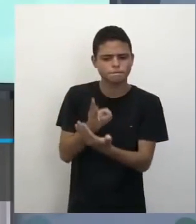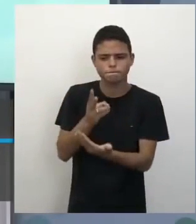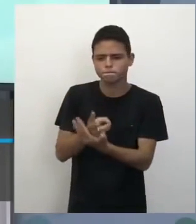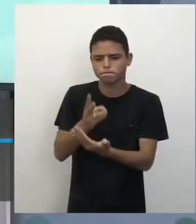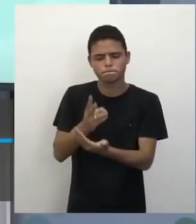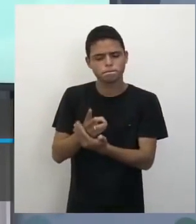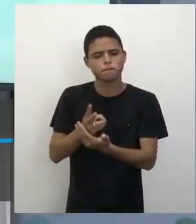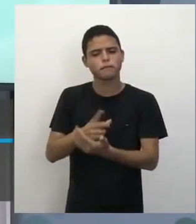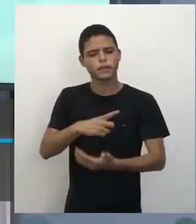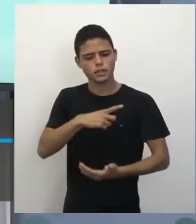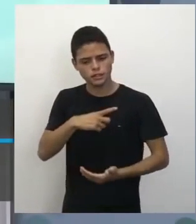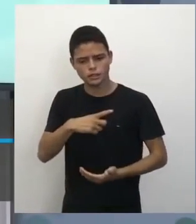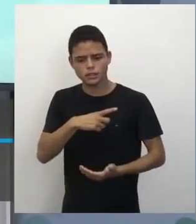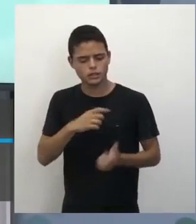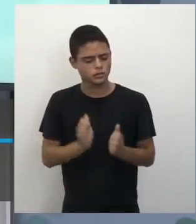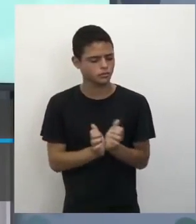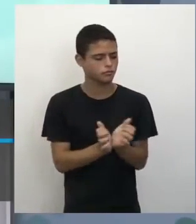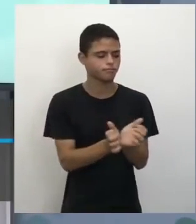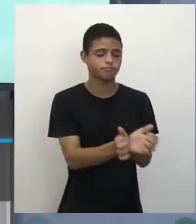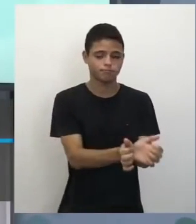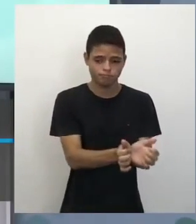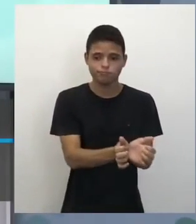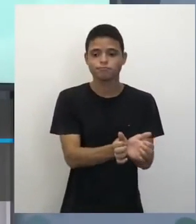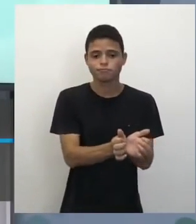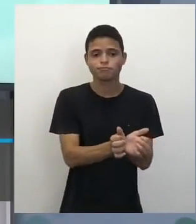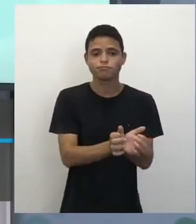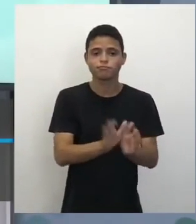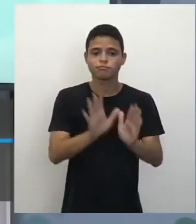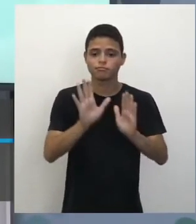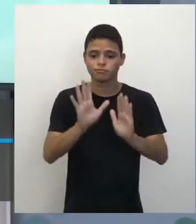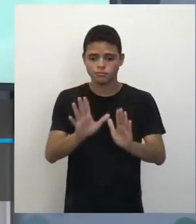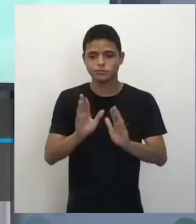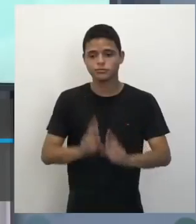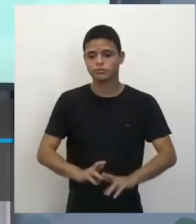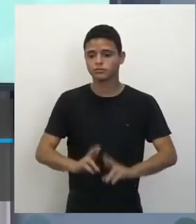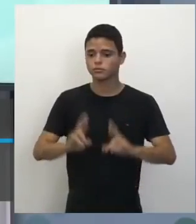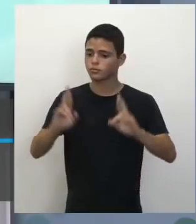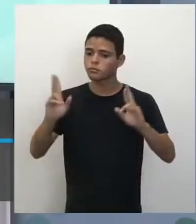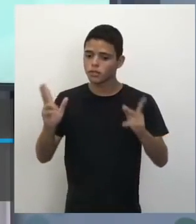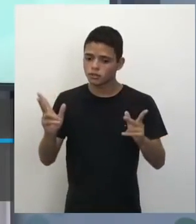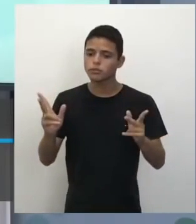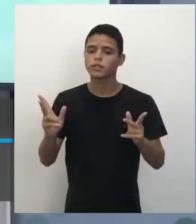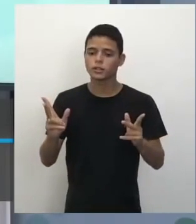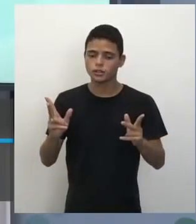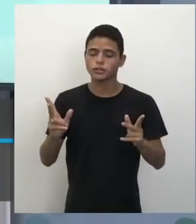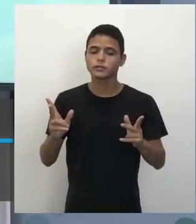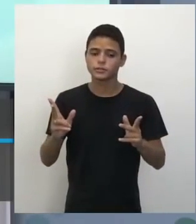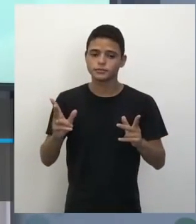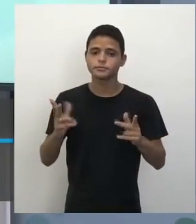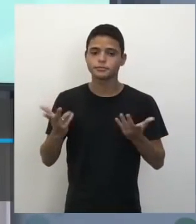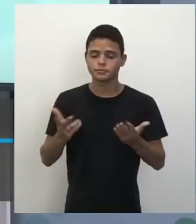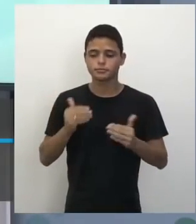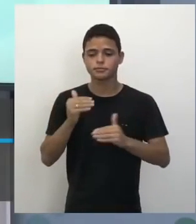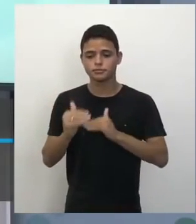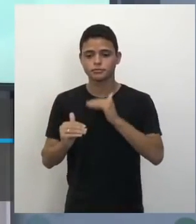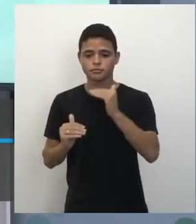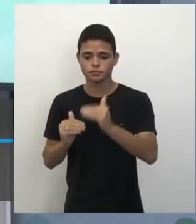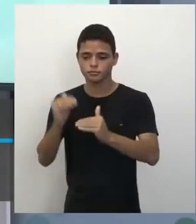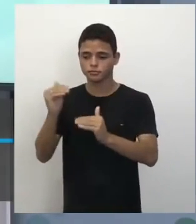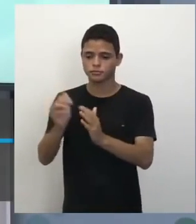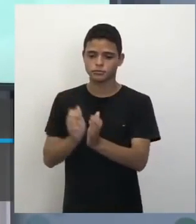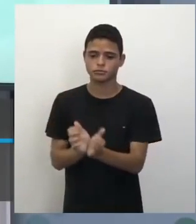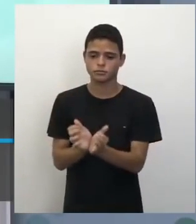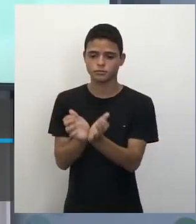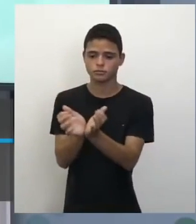ali a questão da prática da escravidão, mas ela é diferente, né, do processo